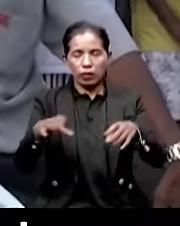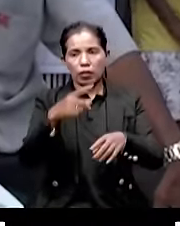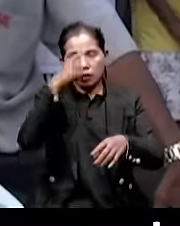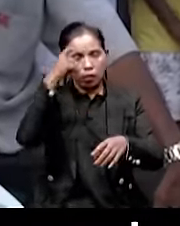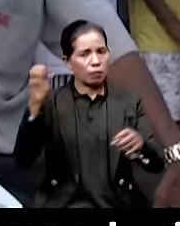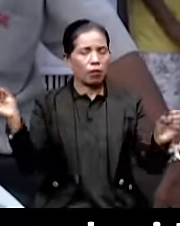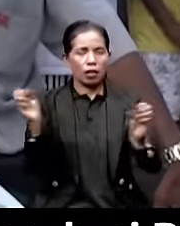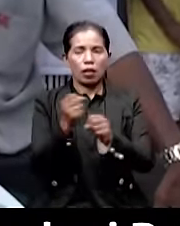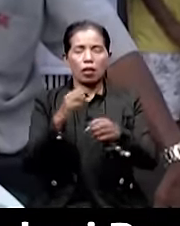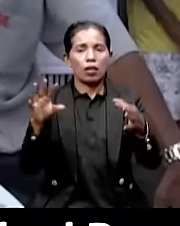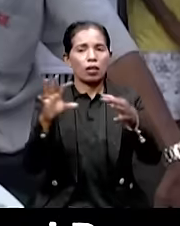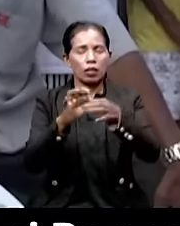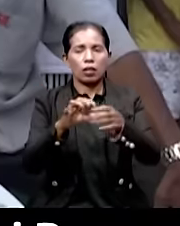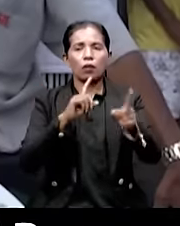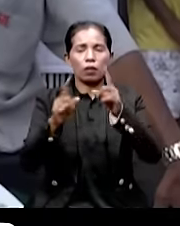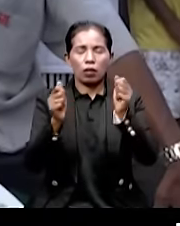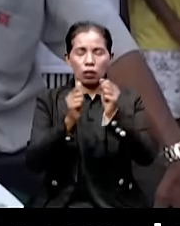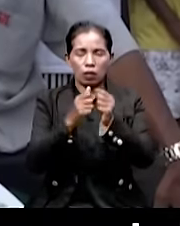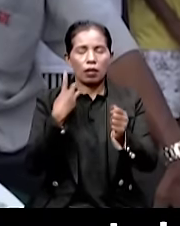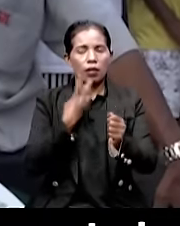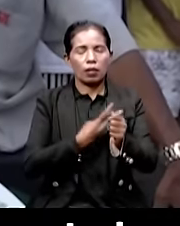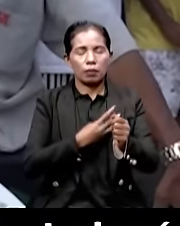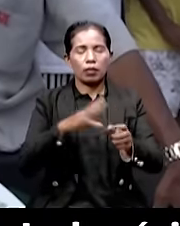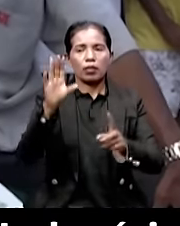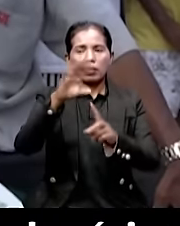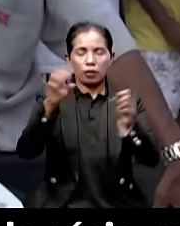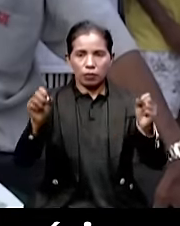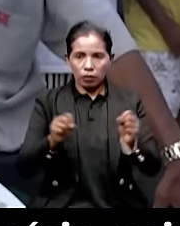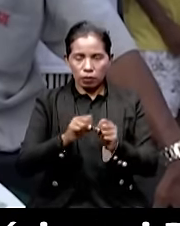Tamba la halo liga saundia. Ho amani autoridade